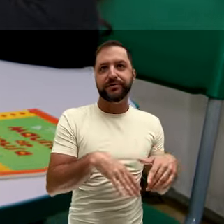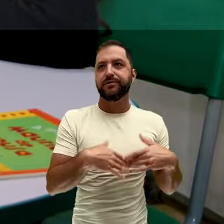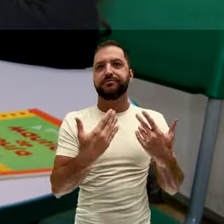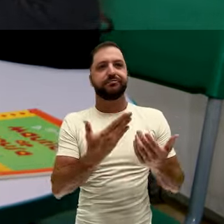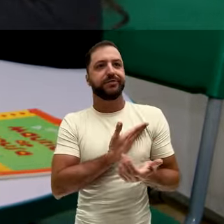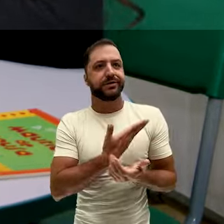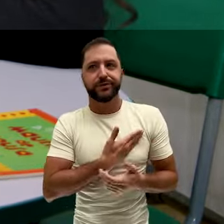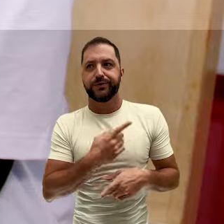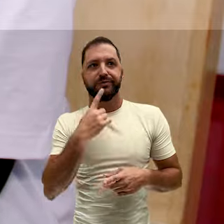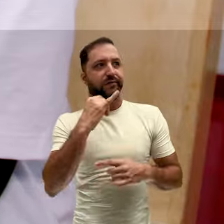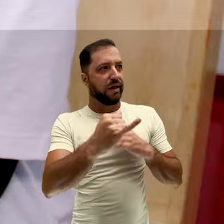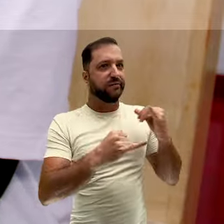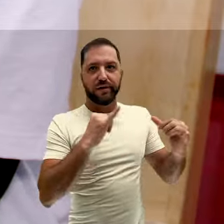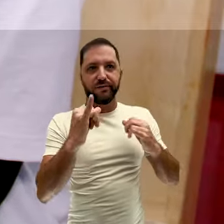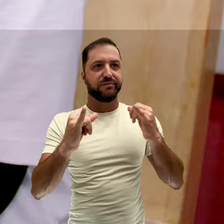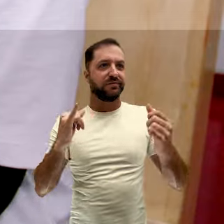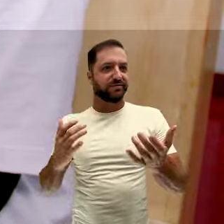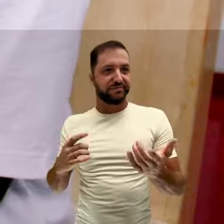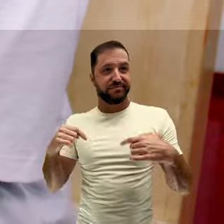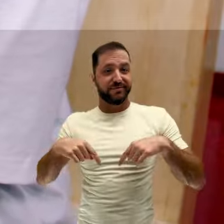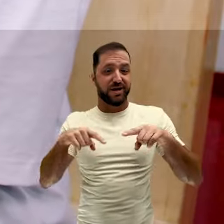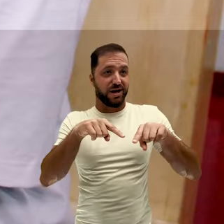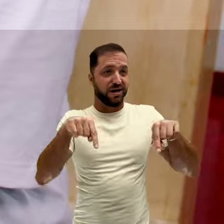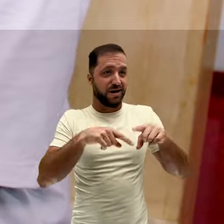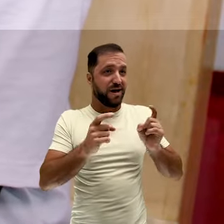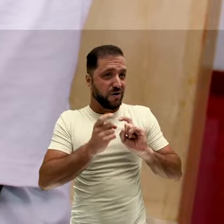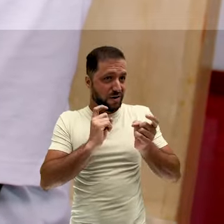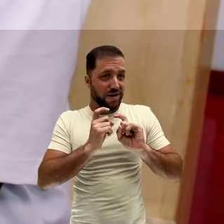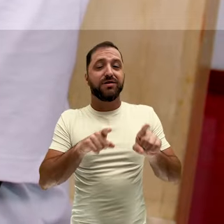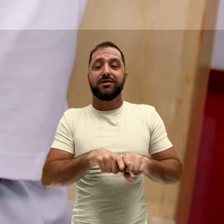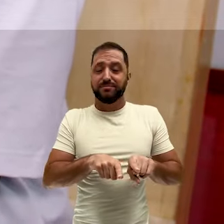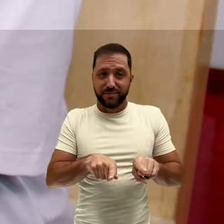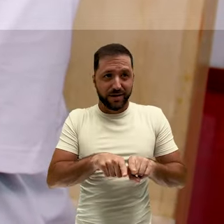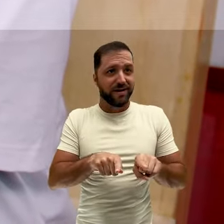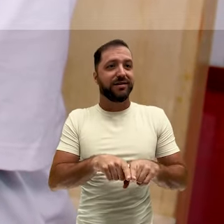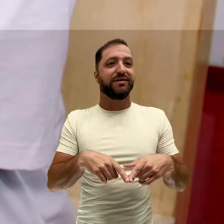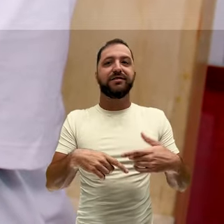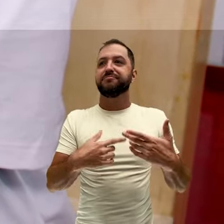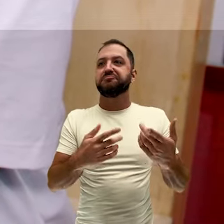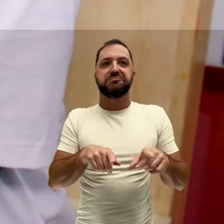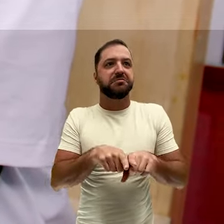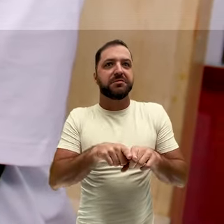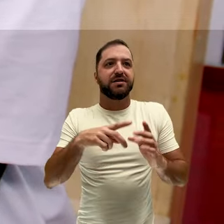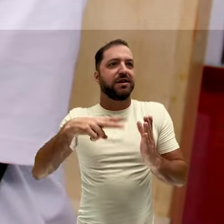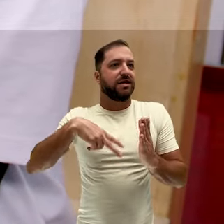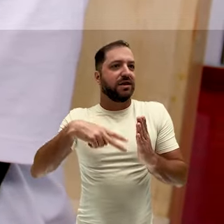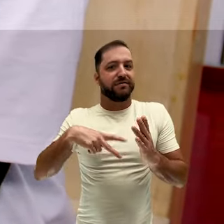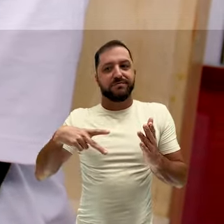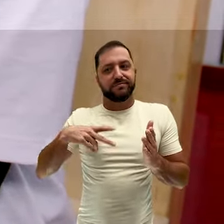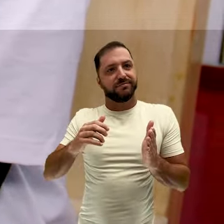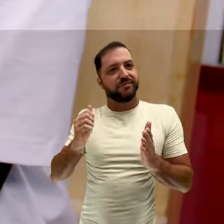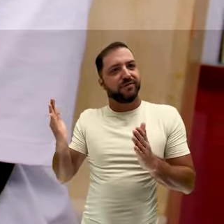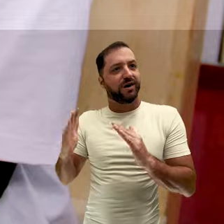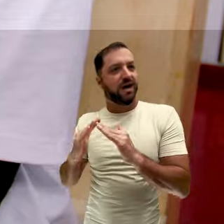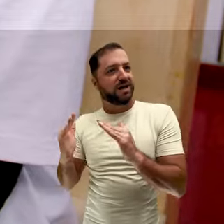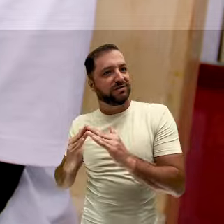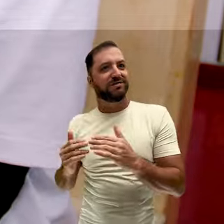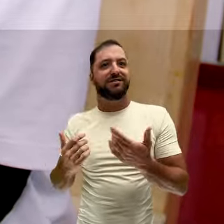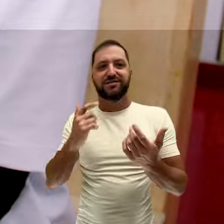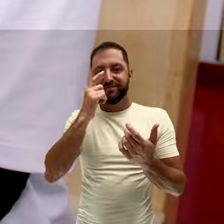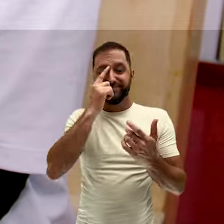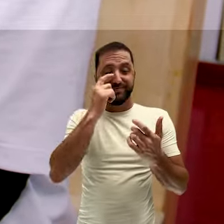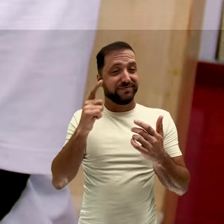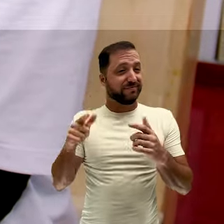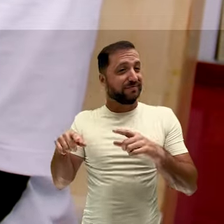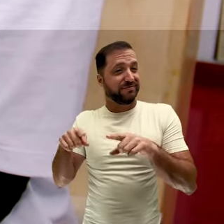em casa. O livro é lido parcialmente aqui nas reuniões, mas também tem as leituras, a parte que é feita em casa. Então, de